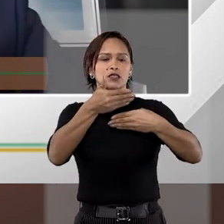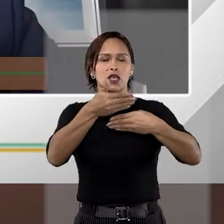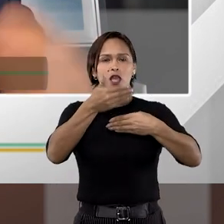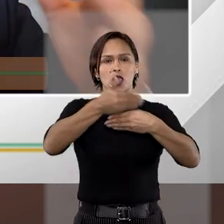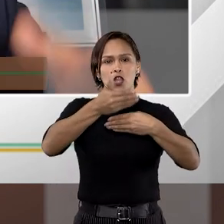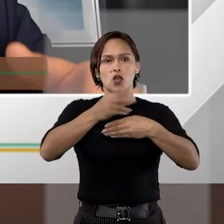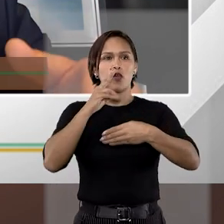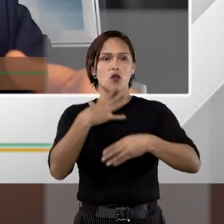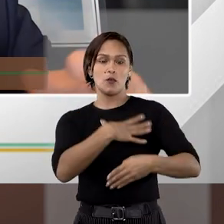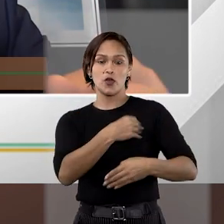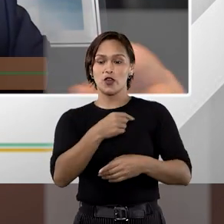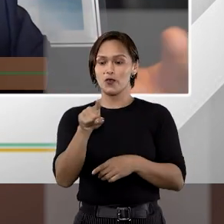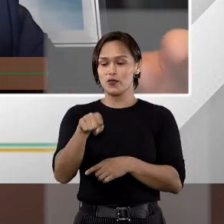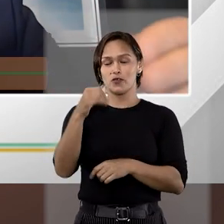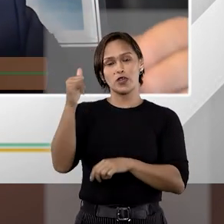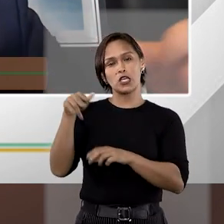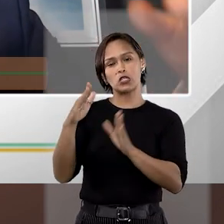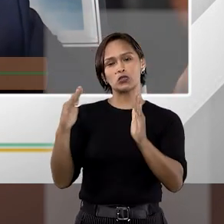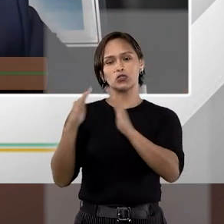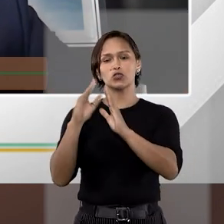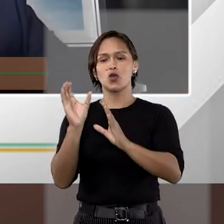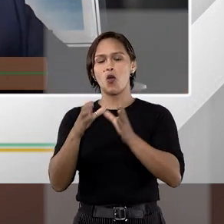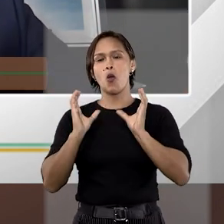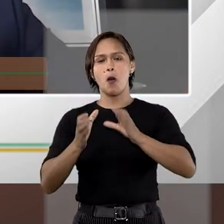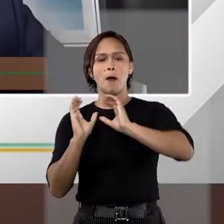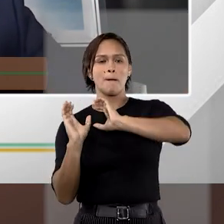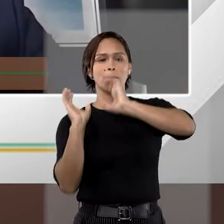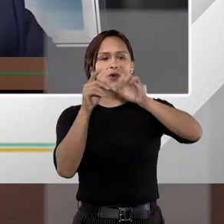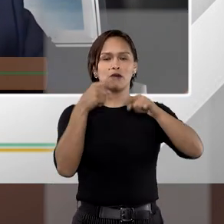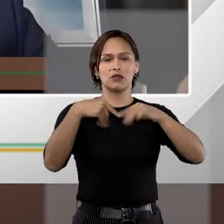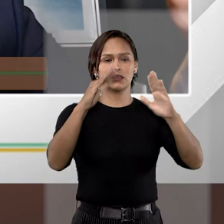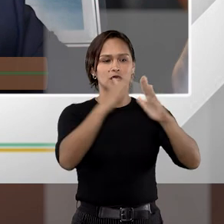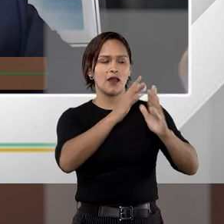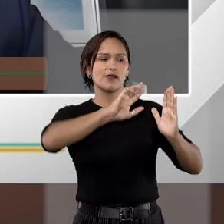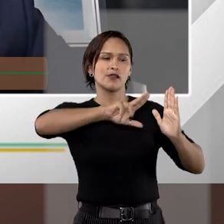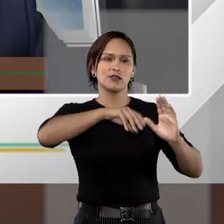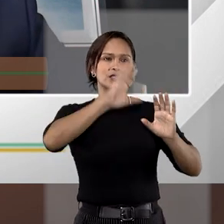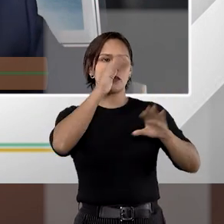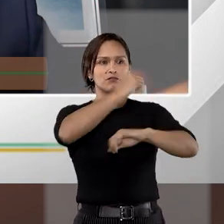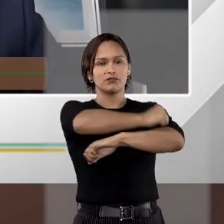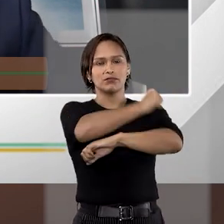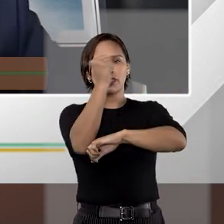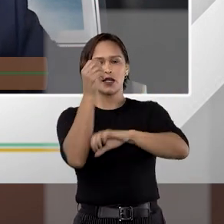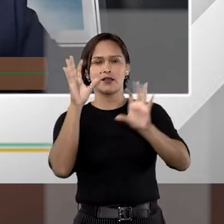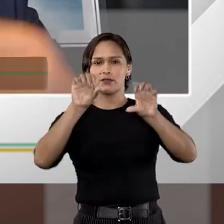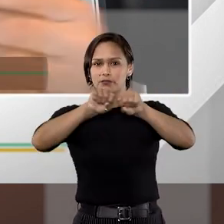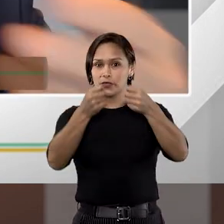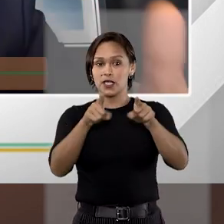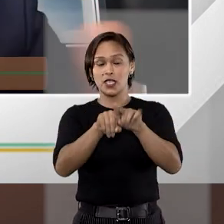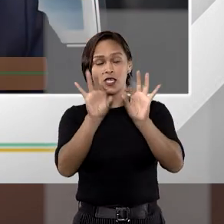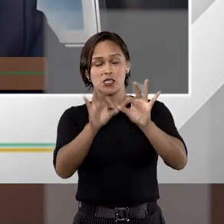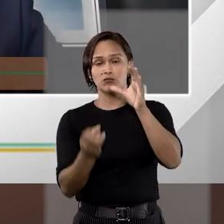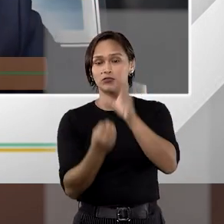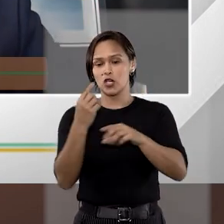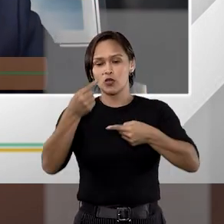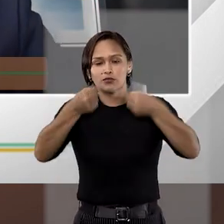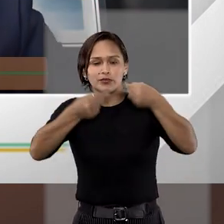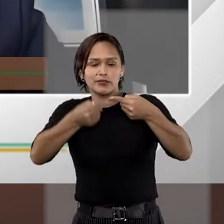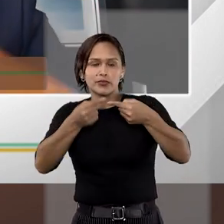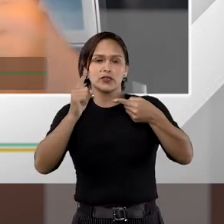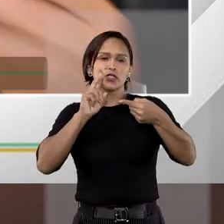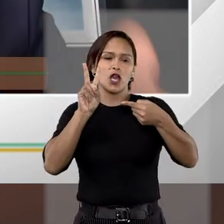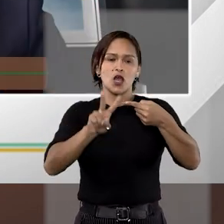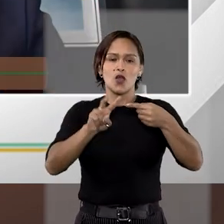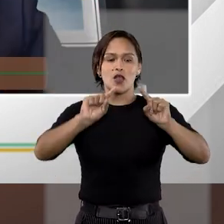seca ou porque o filho de um vizinho jogou a bola na casa outro vizinho quebrou a vidraça e isso original